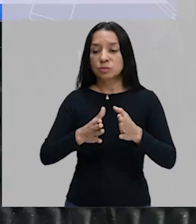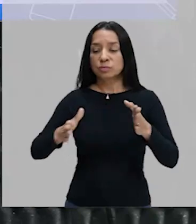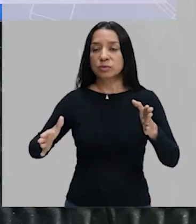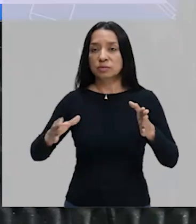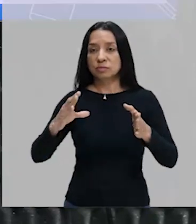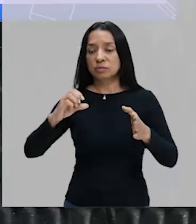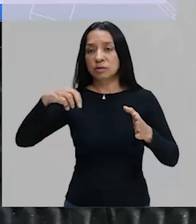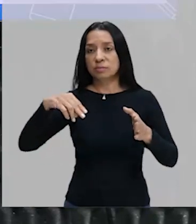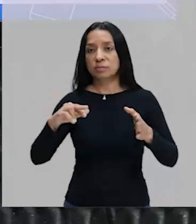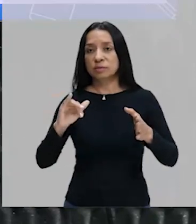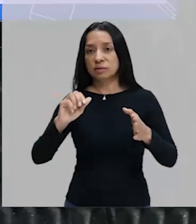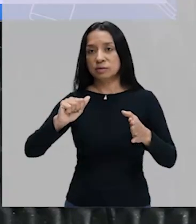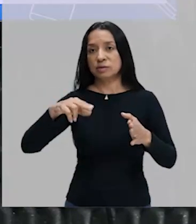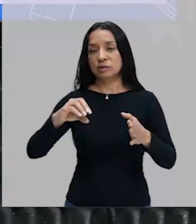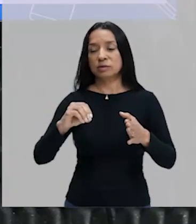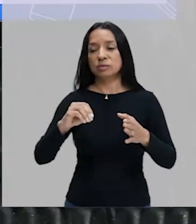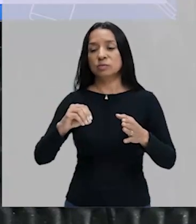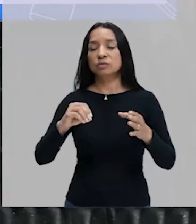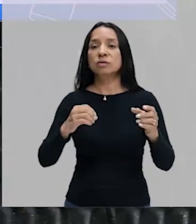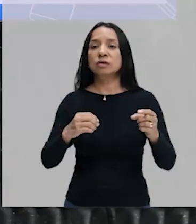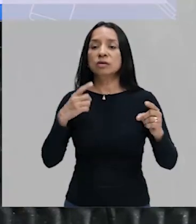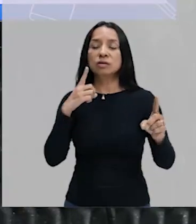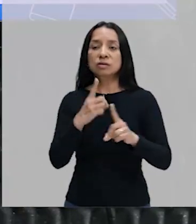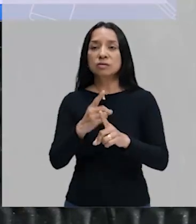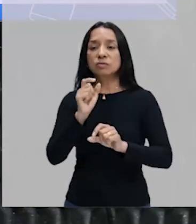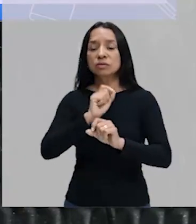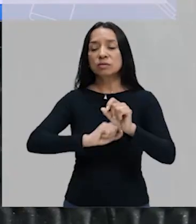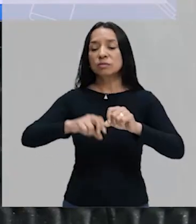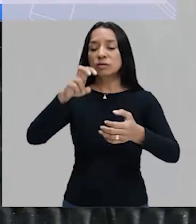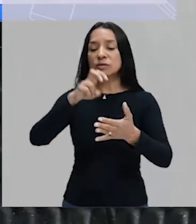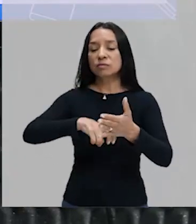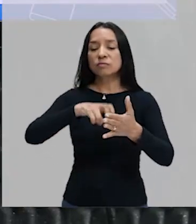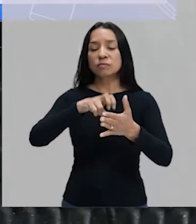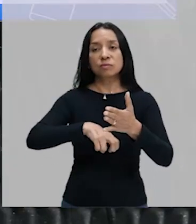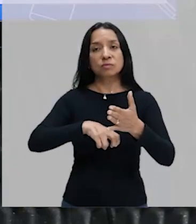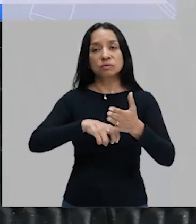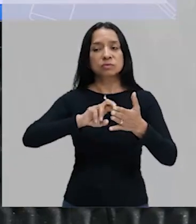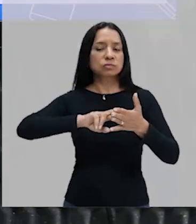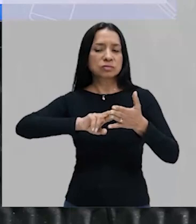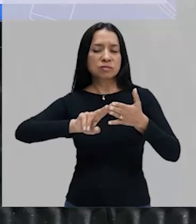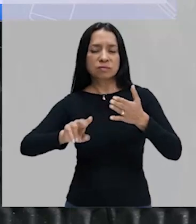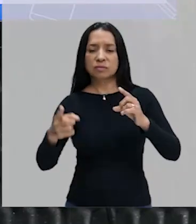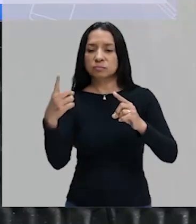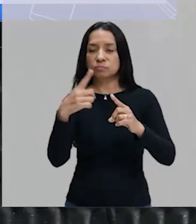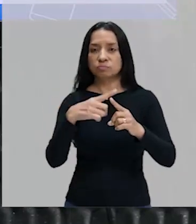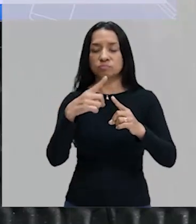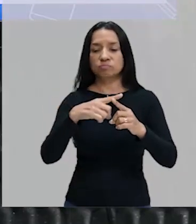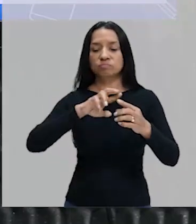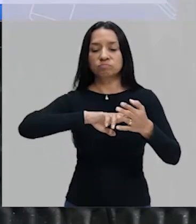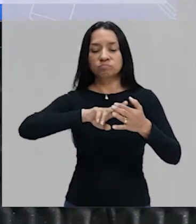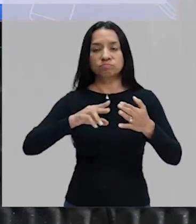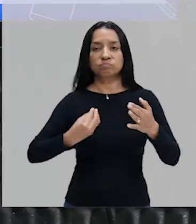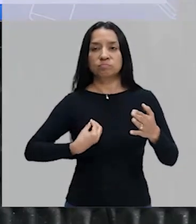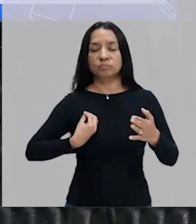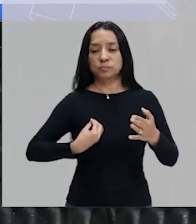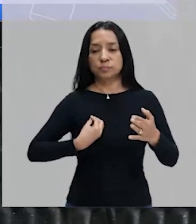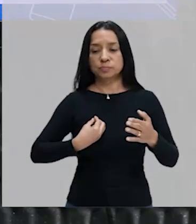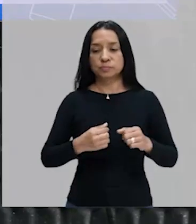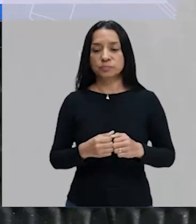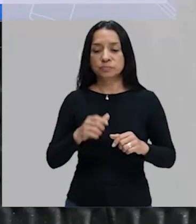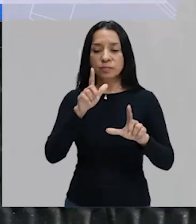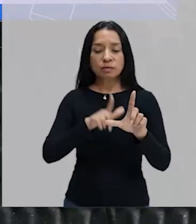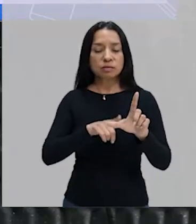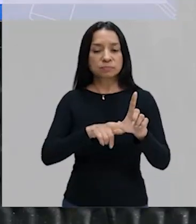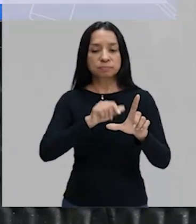do Cambriano, nós vamos encontrar fósseis de diversos tipos de seres vivos, tá? Então a letra A